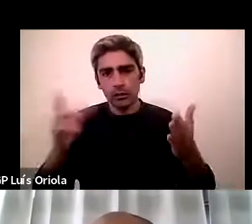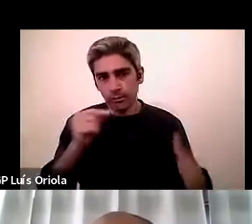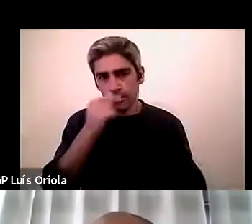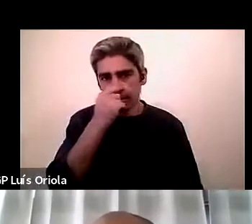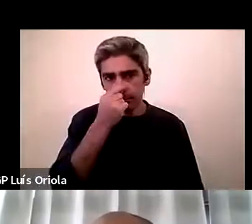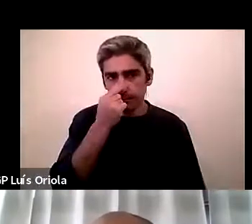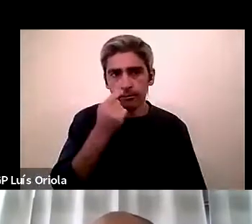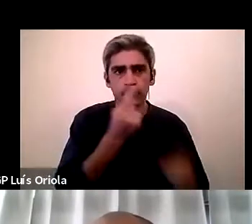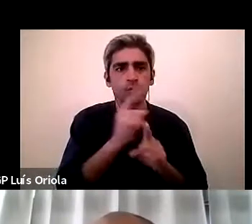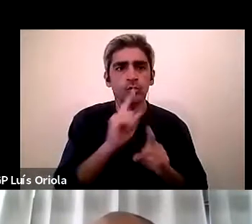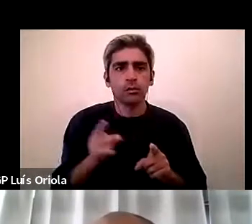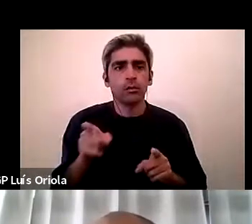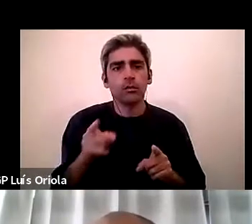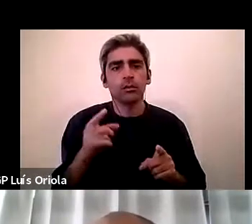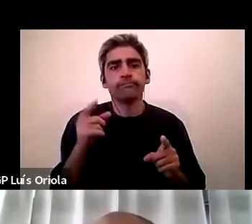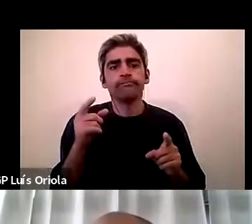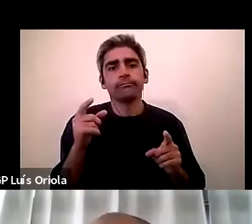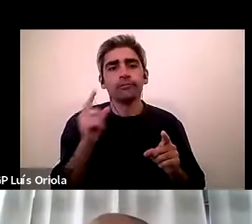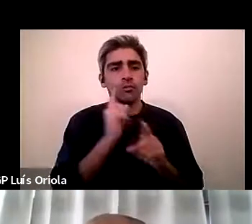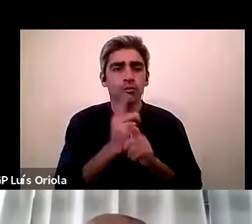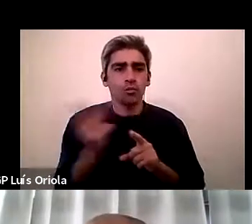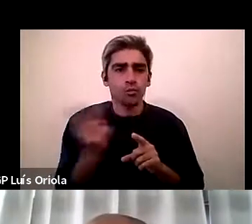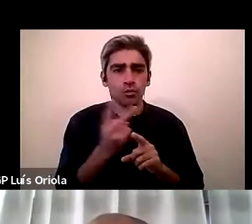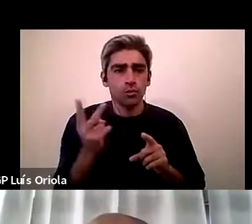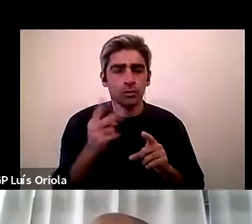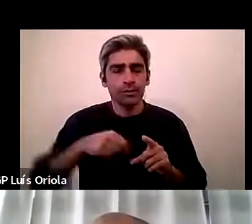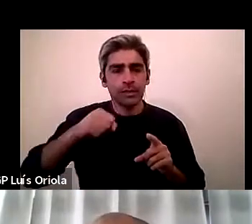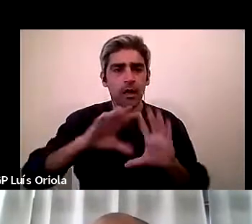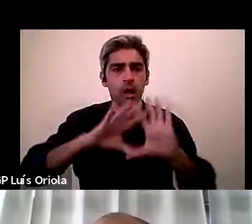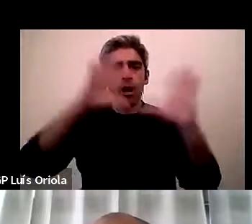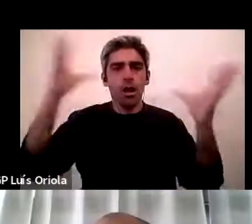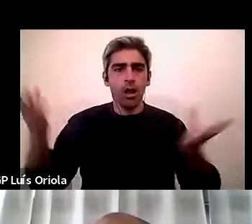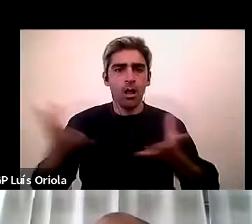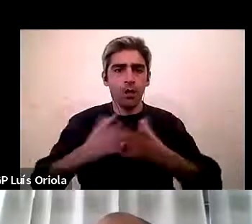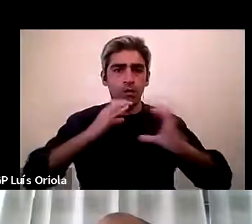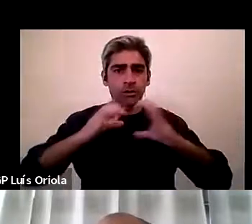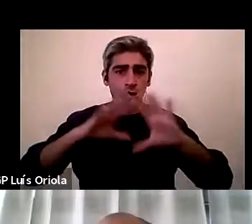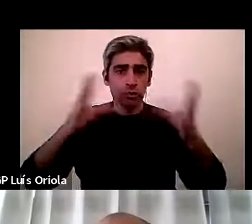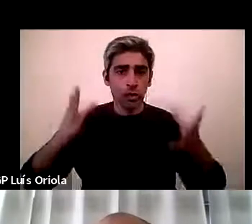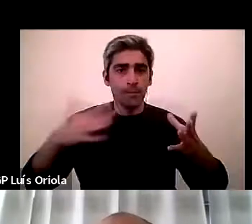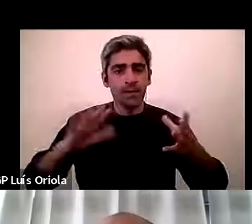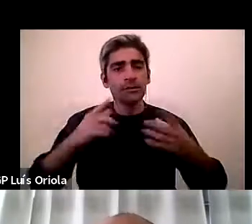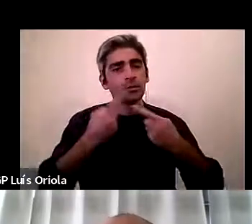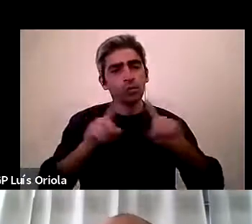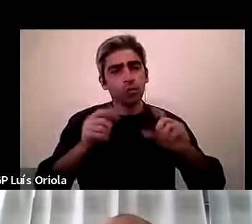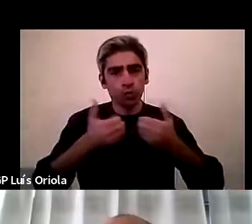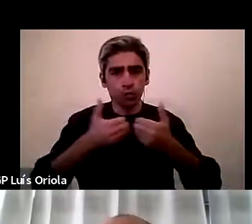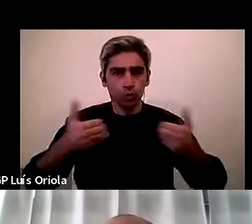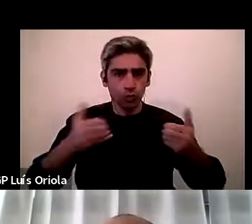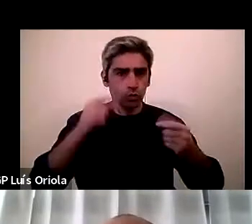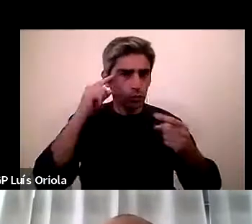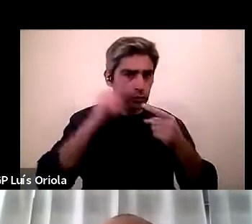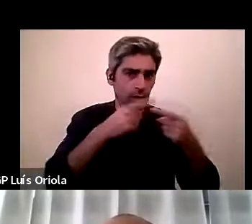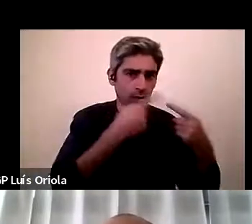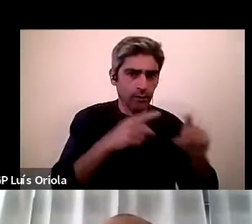porque embora elas caiam no grande saco da comunicação, há uma grande ambiguidade entre